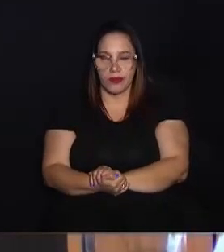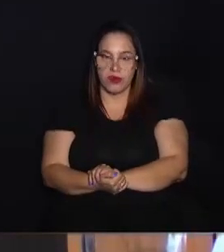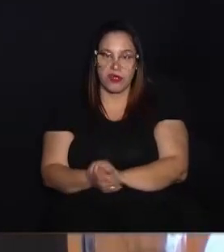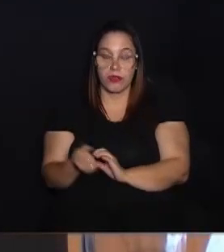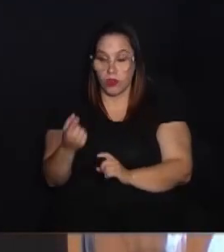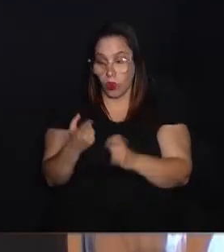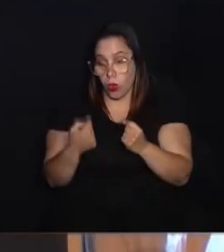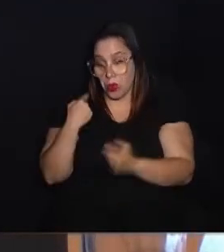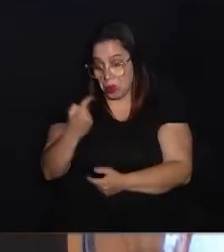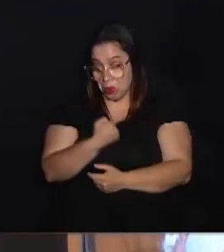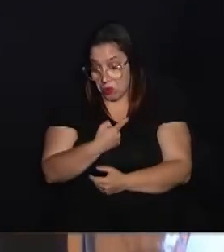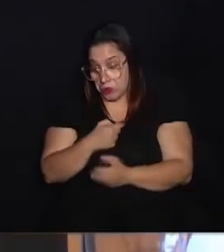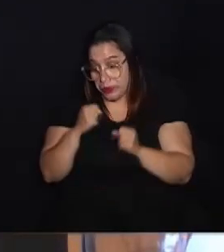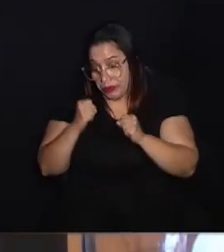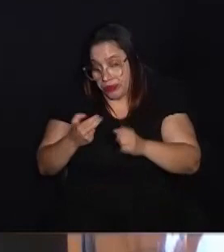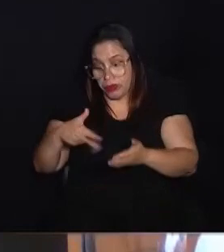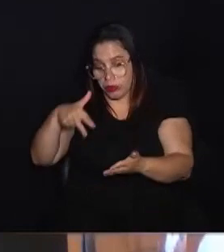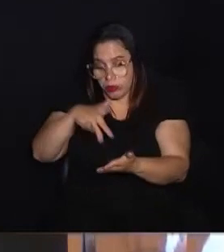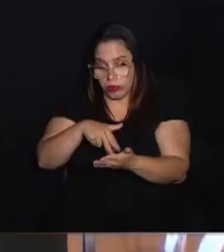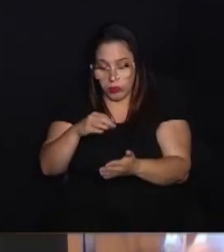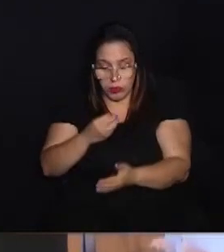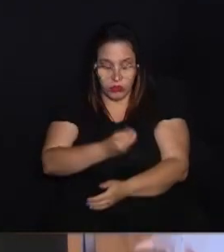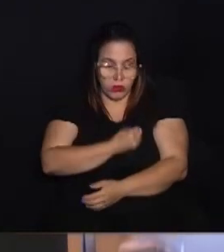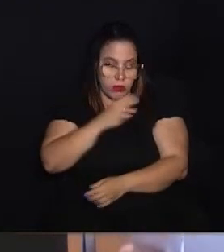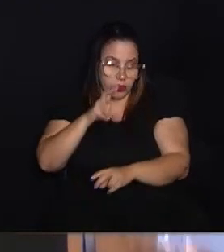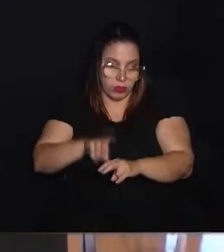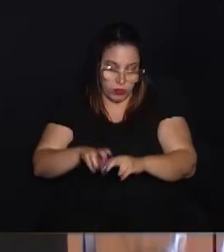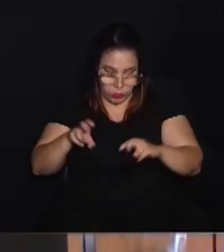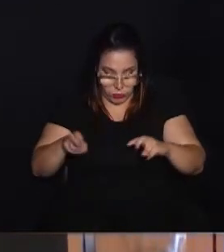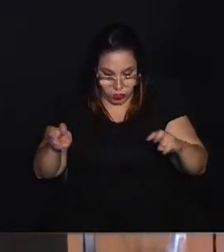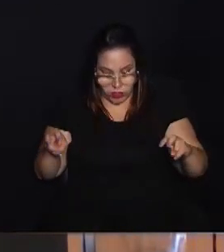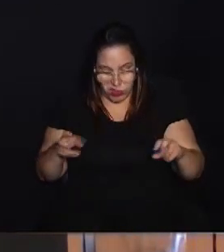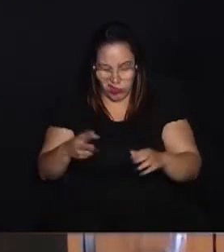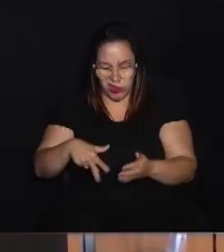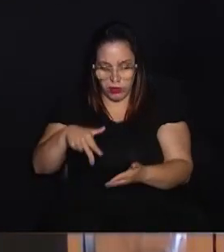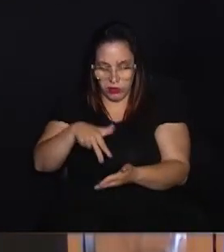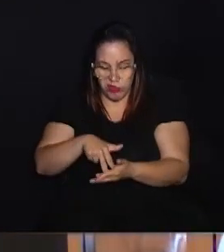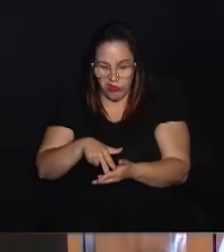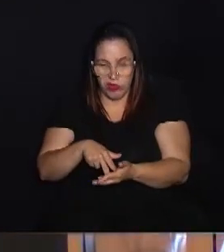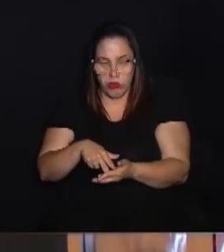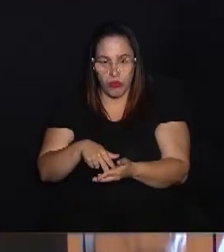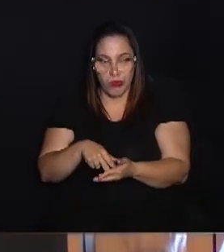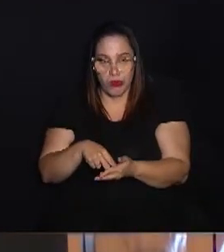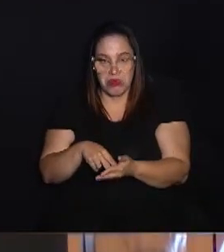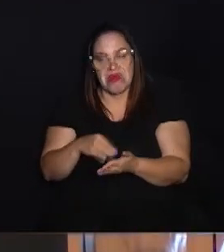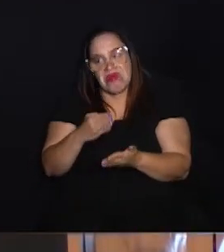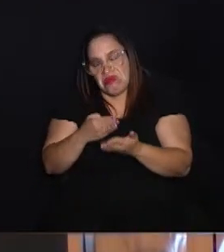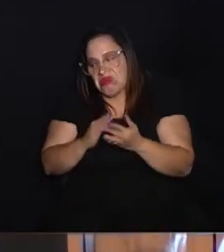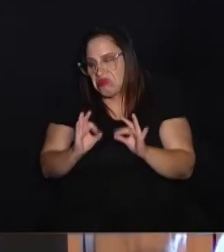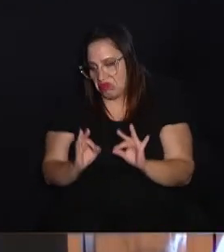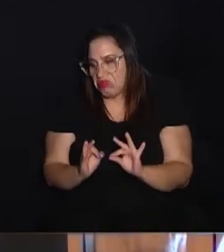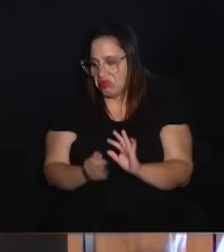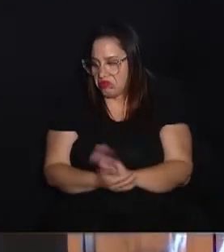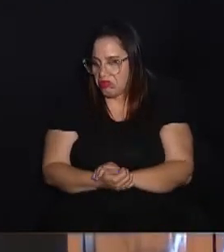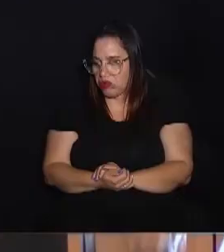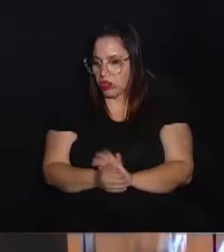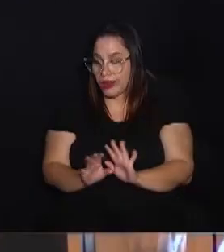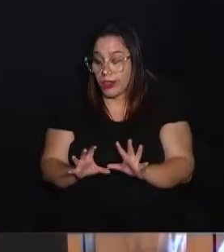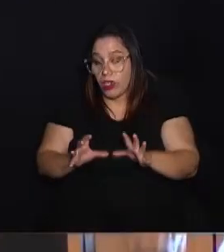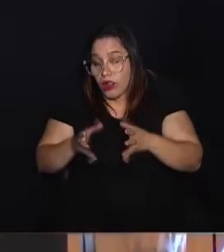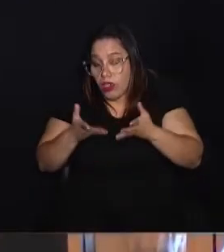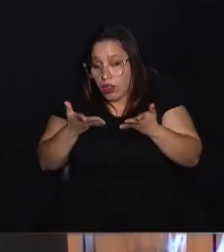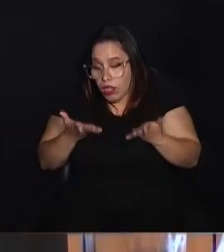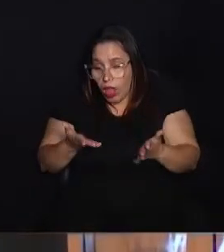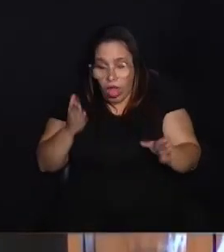um de nós que estejamos aqui sentado, aqui em cima, chega à conclusão quanta coisa